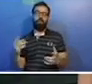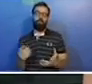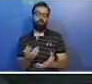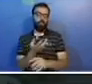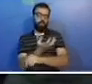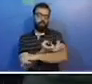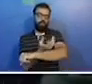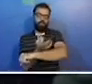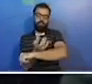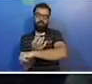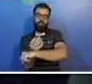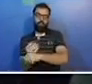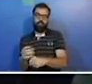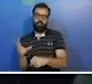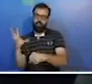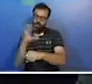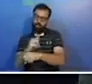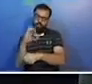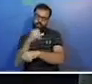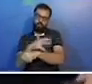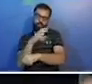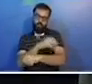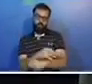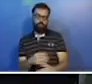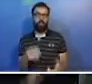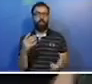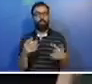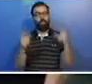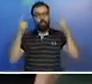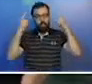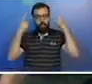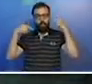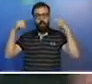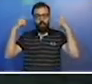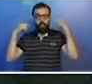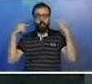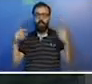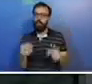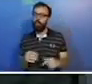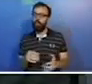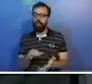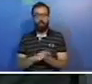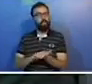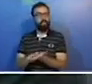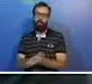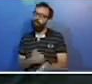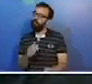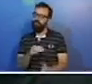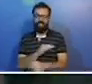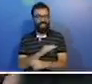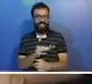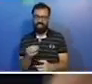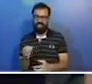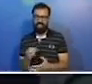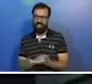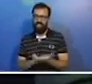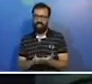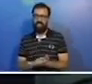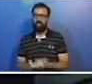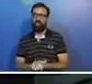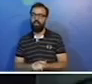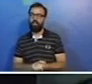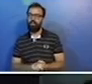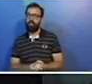as ovelhas ficaram sem alimento e o rebanho sumiu. Acabaram com as ovelhas.